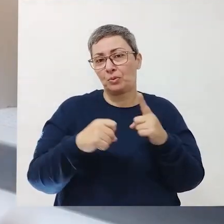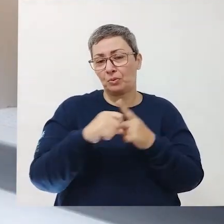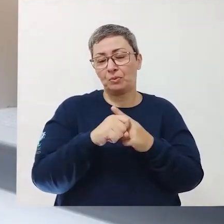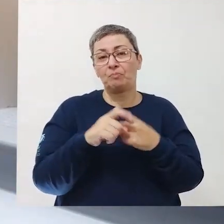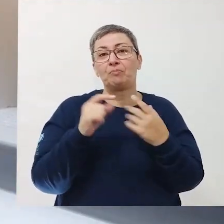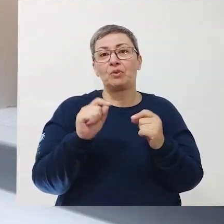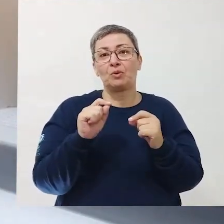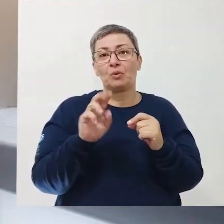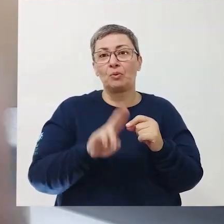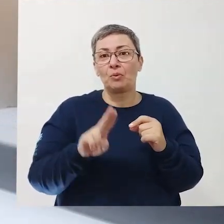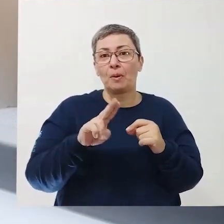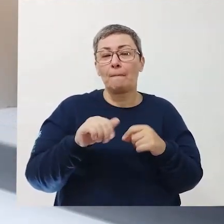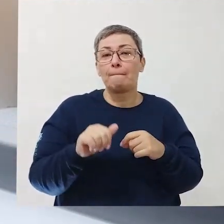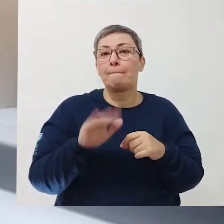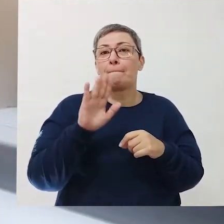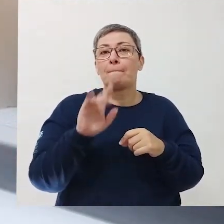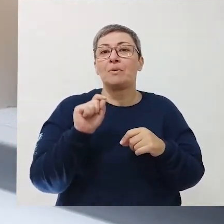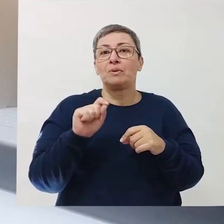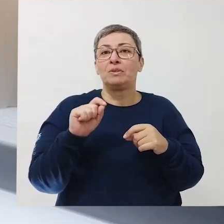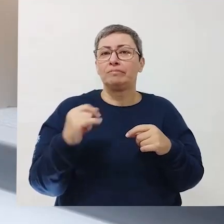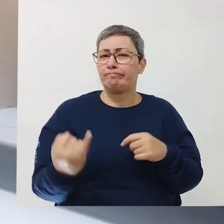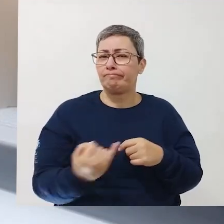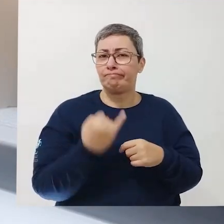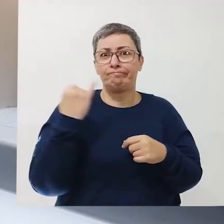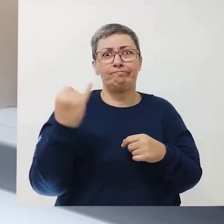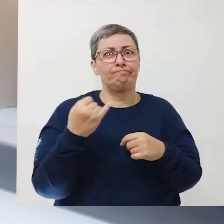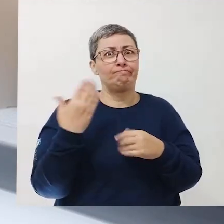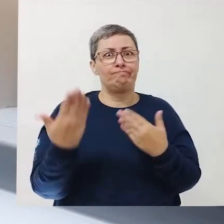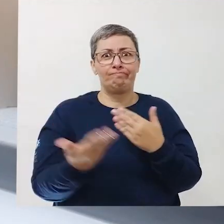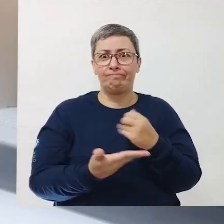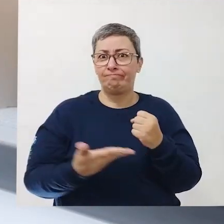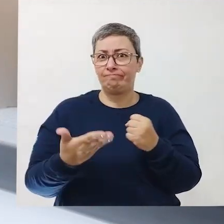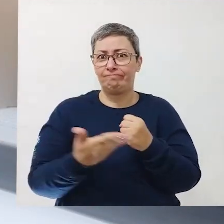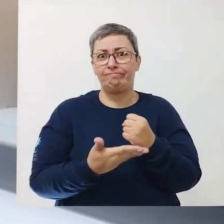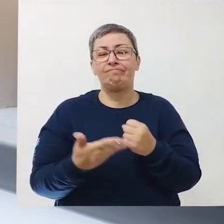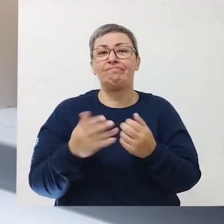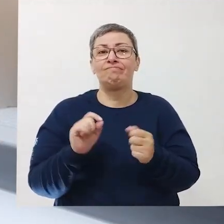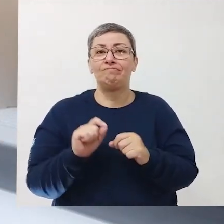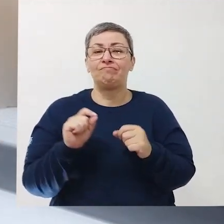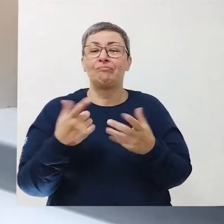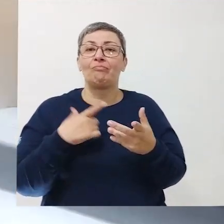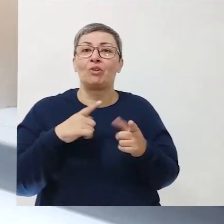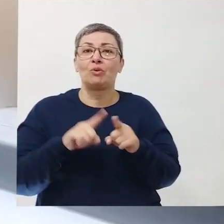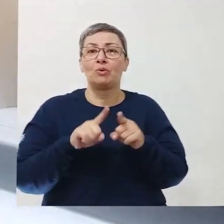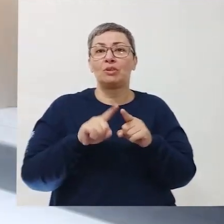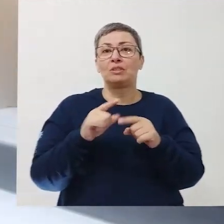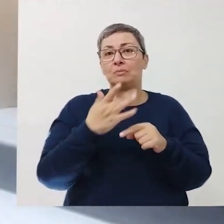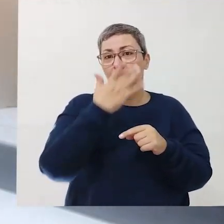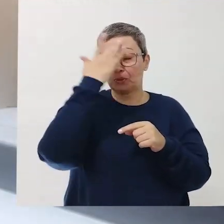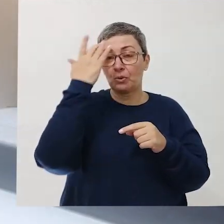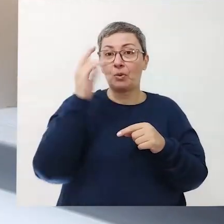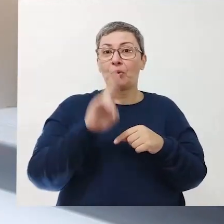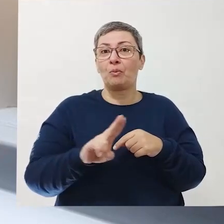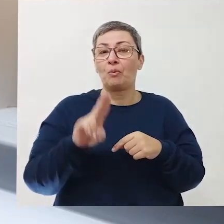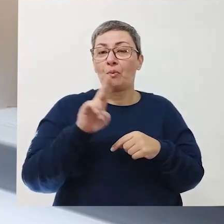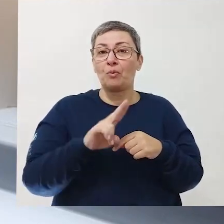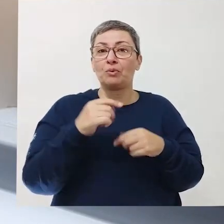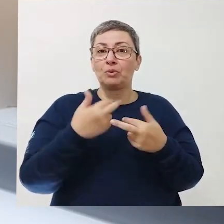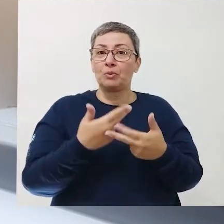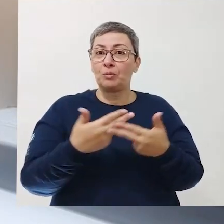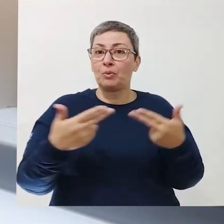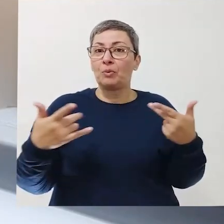que a distância deixasse de ser um fator impeditivo, né? Com o avanço tecnológico e